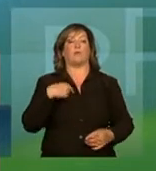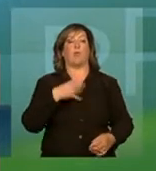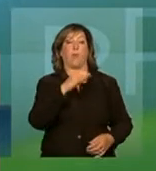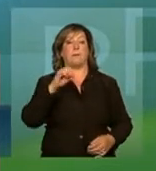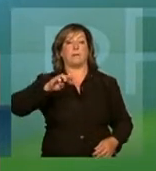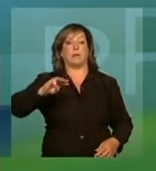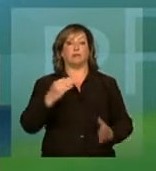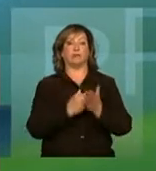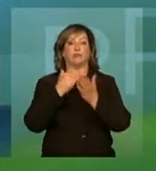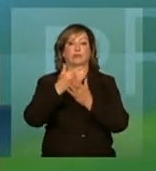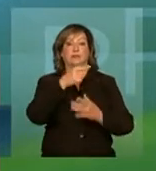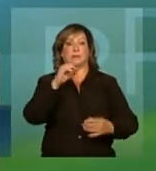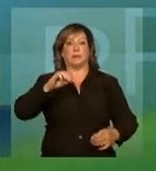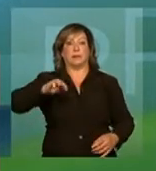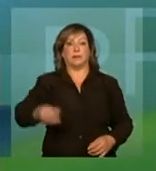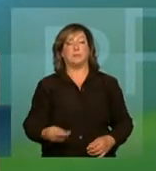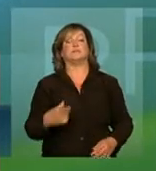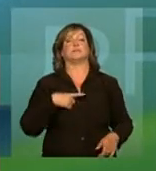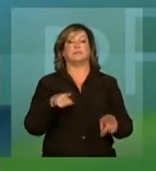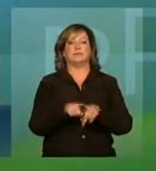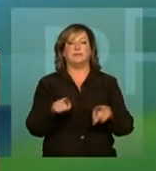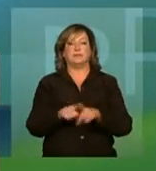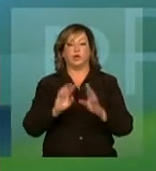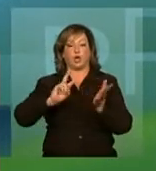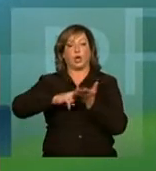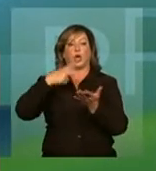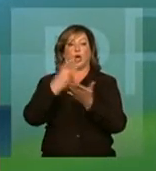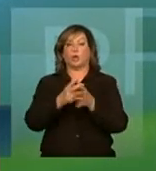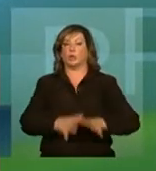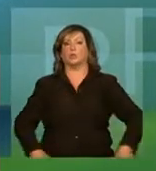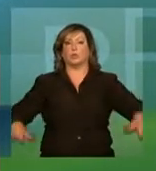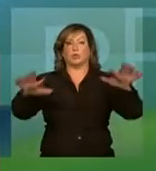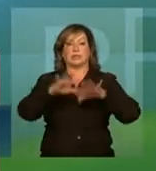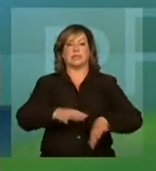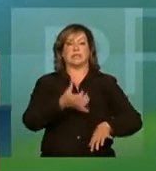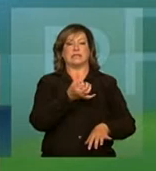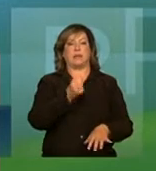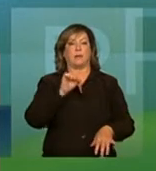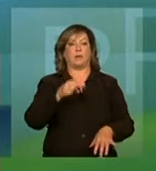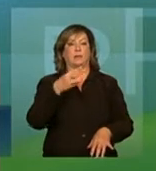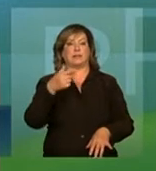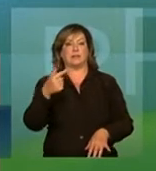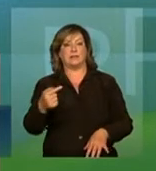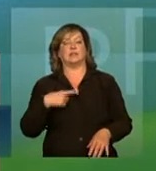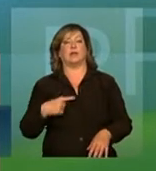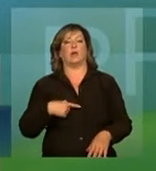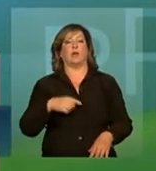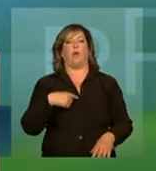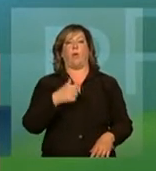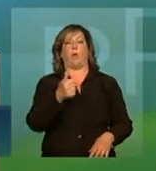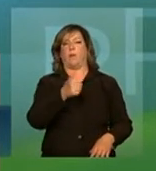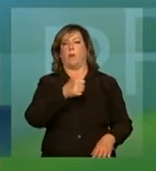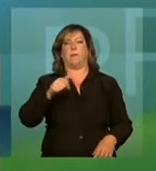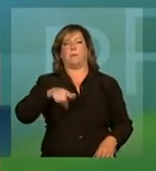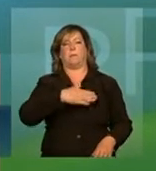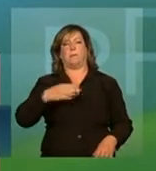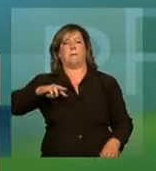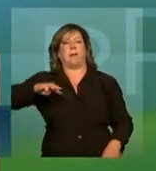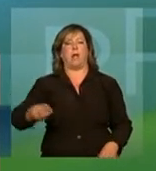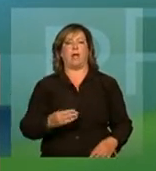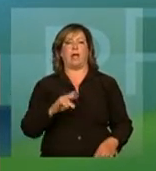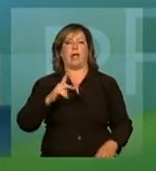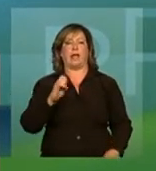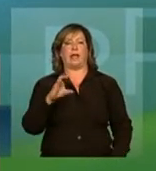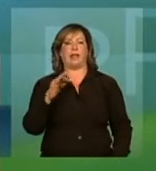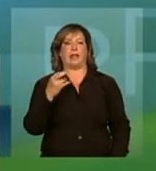milhões e dobramos a área segurada em hectares, de 6,37 para 11,5 milhões de hectares. E na agricultura